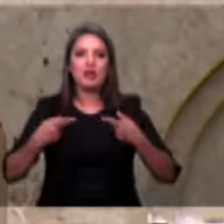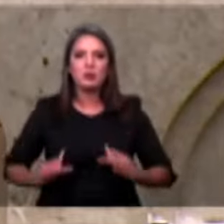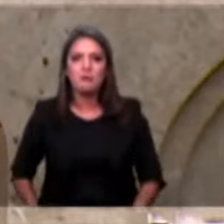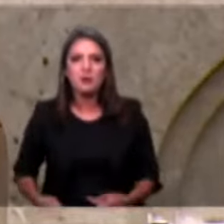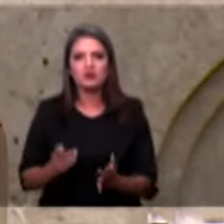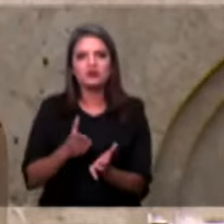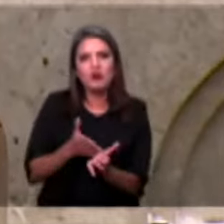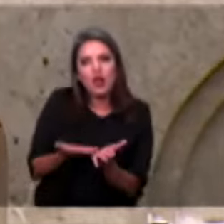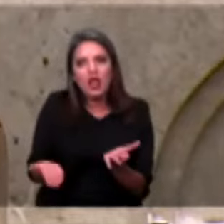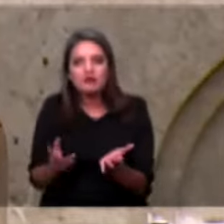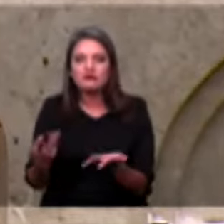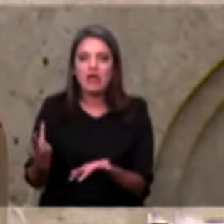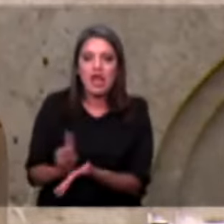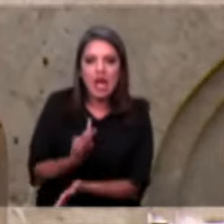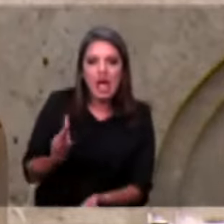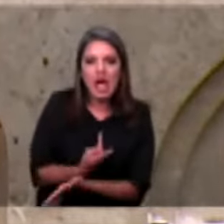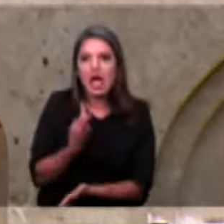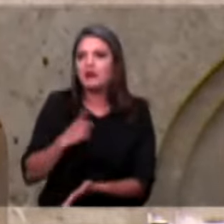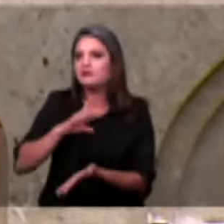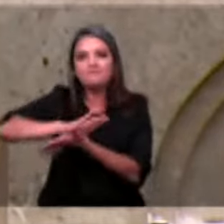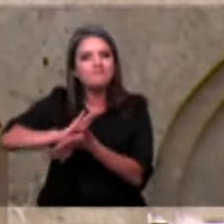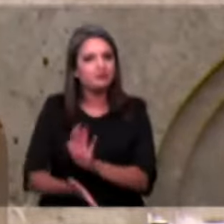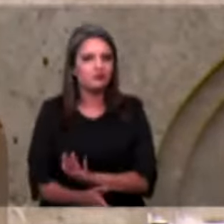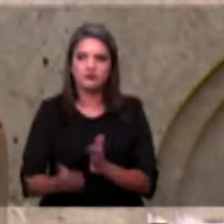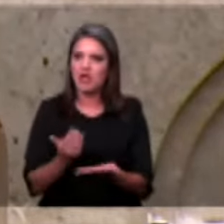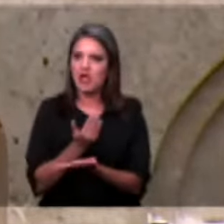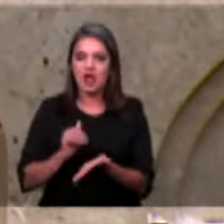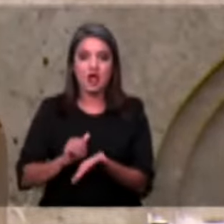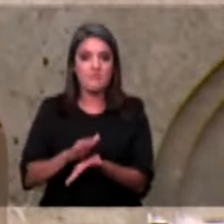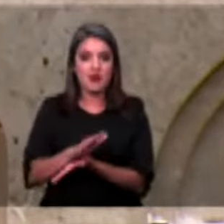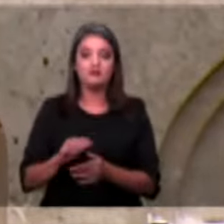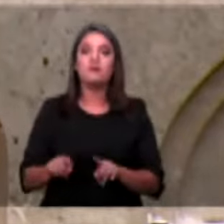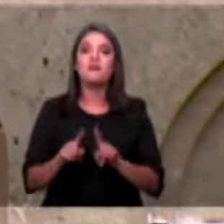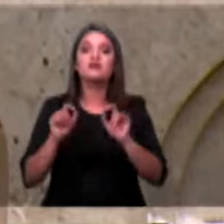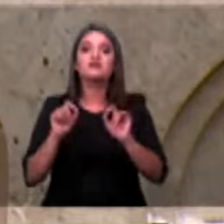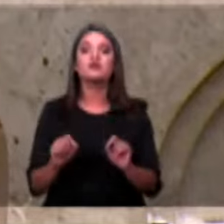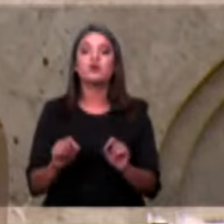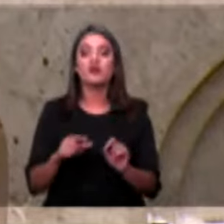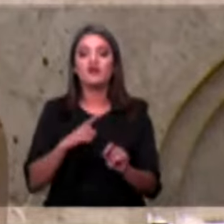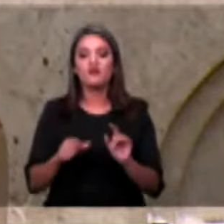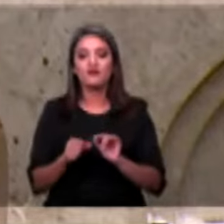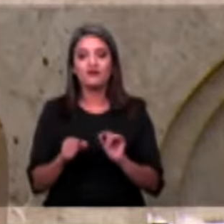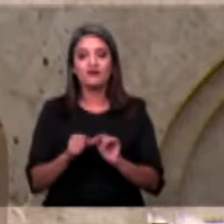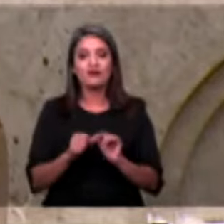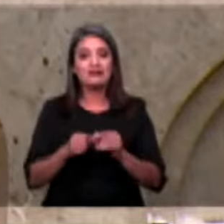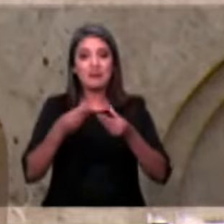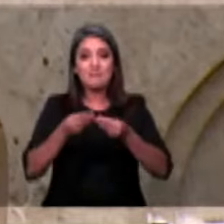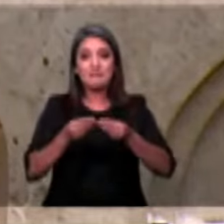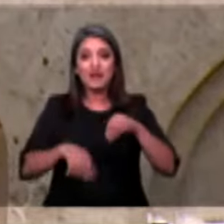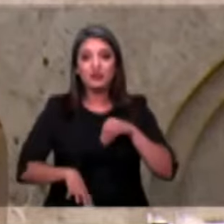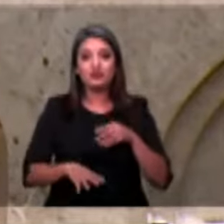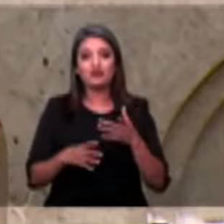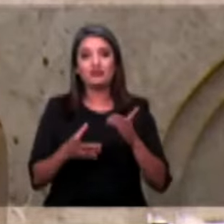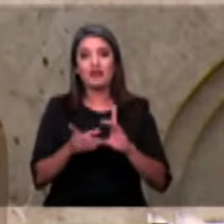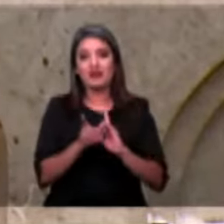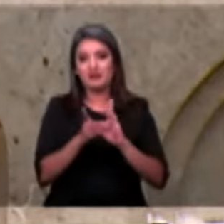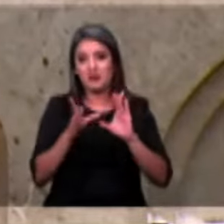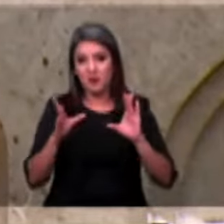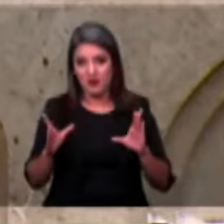e autoridades, que tanto deformam o significado democrático da própria